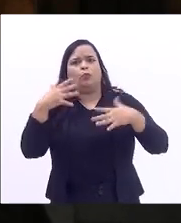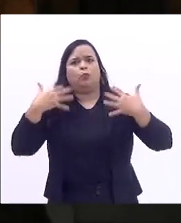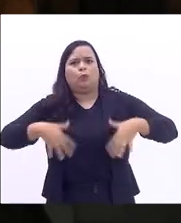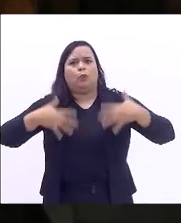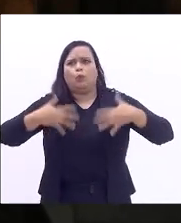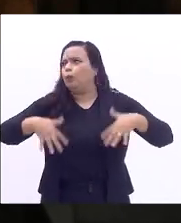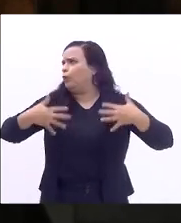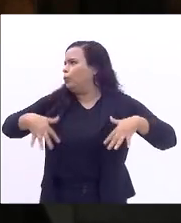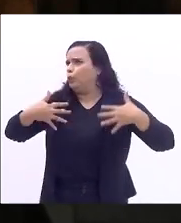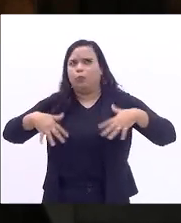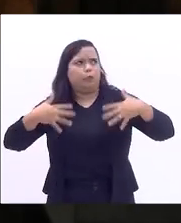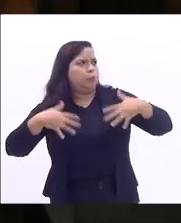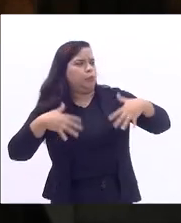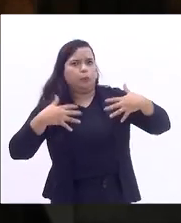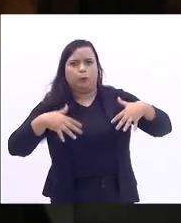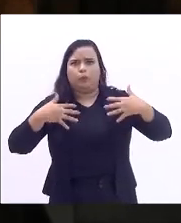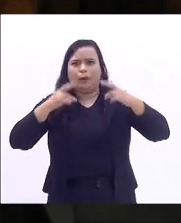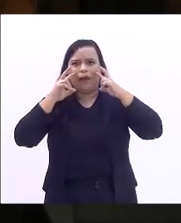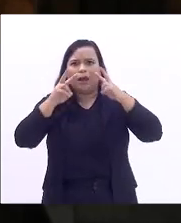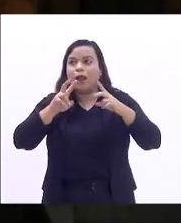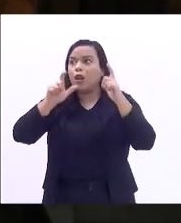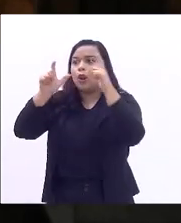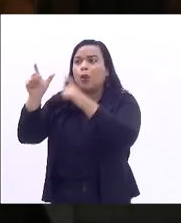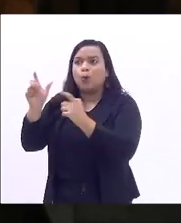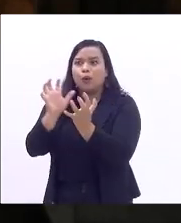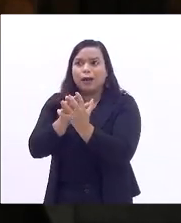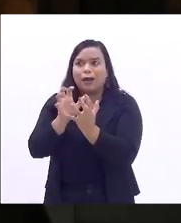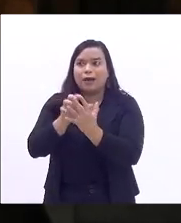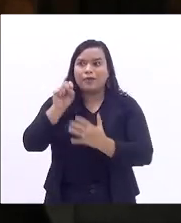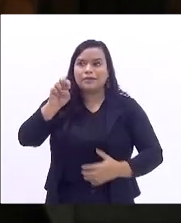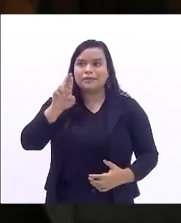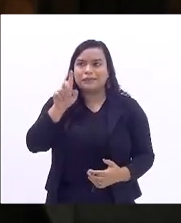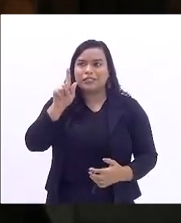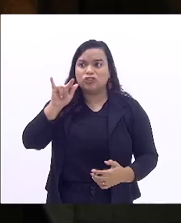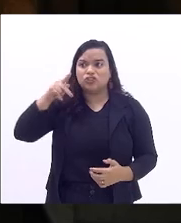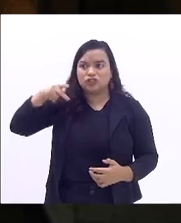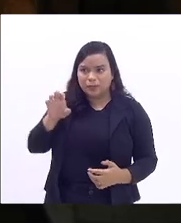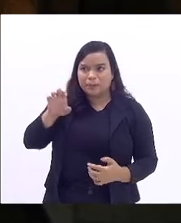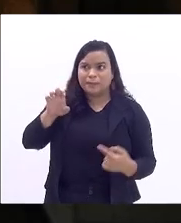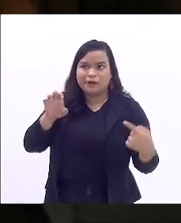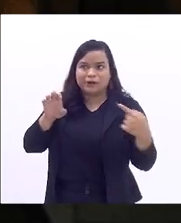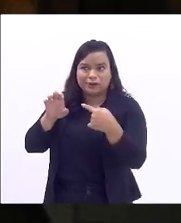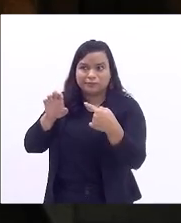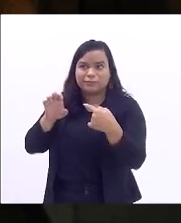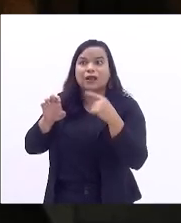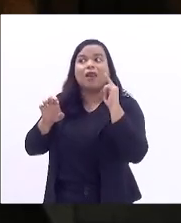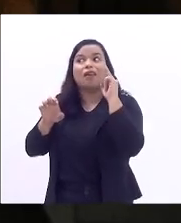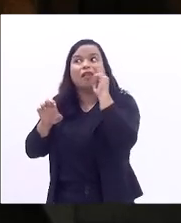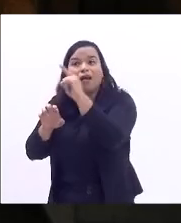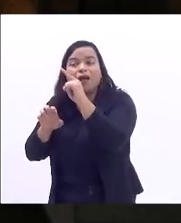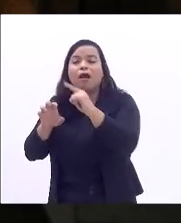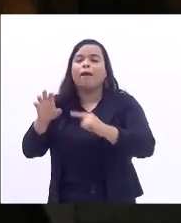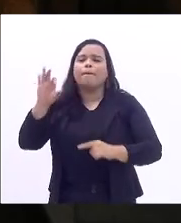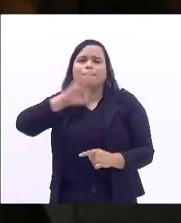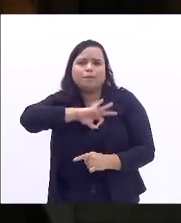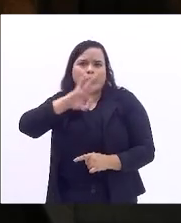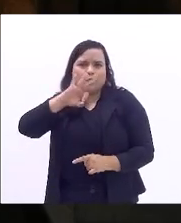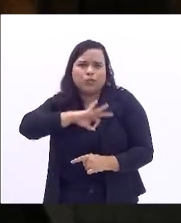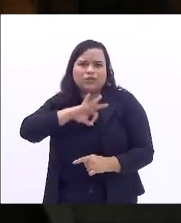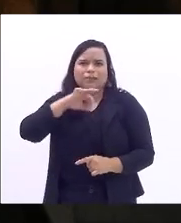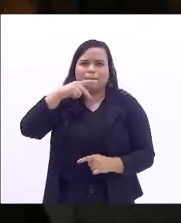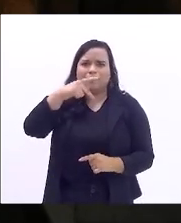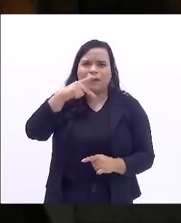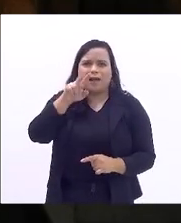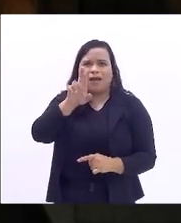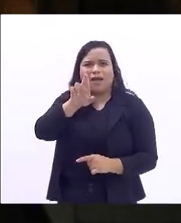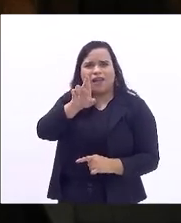horrorizados em Sergipe em Sergipe a Polícia Rodoviária Federal